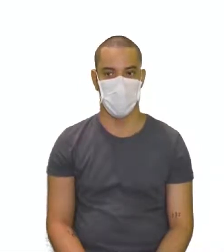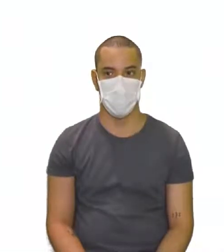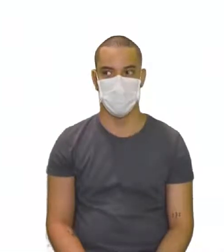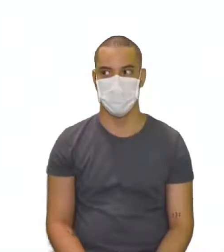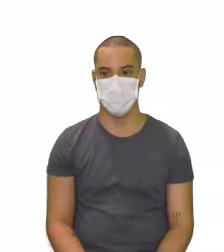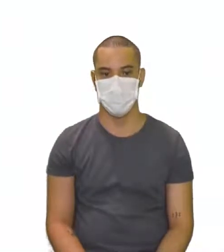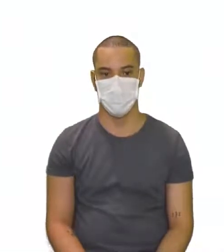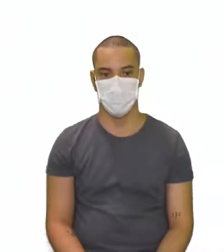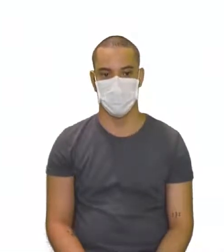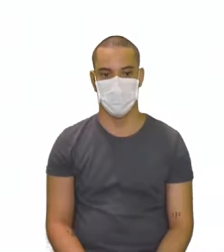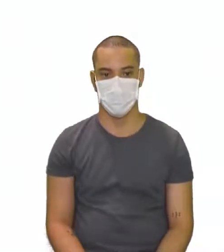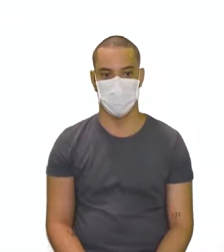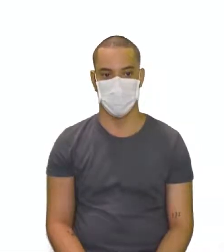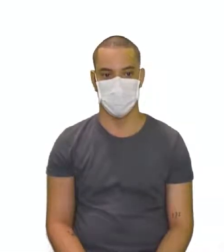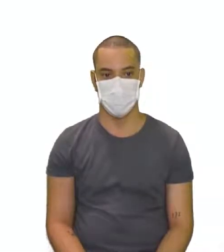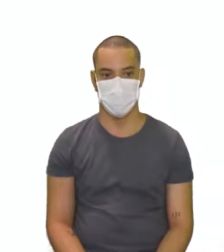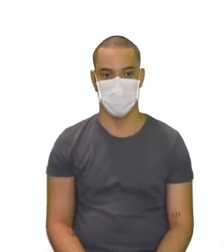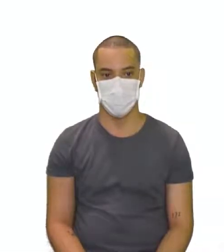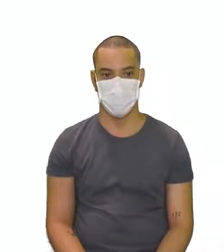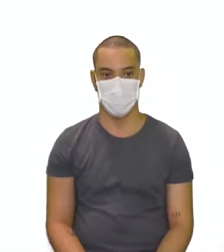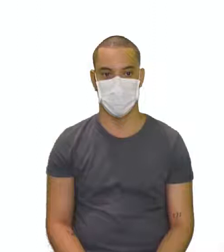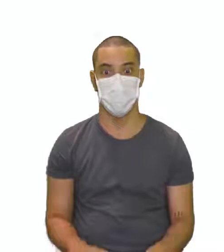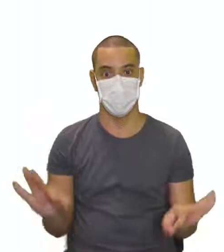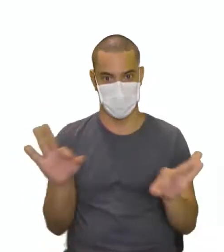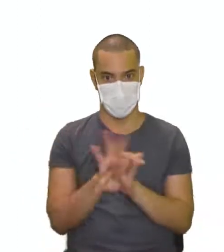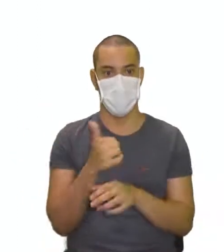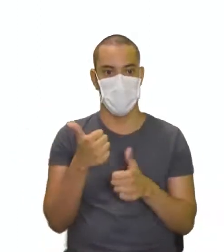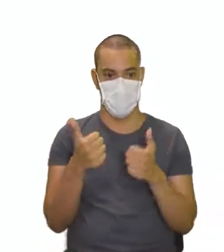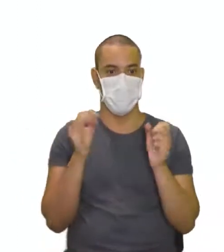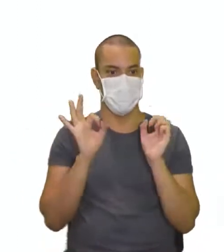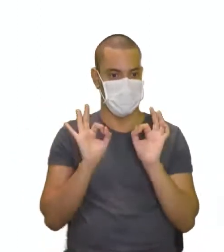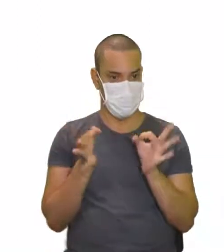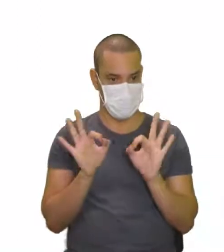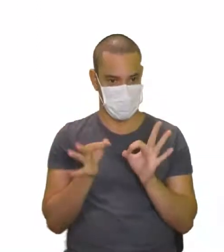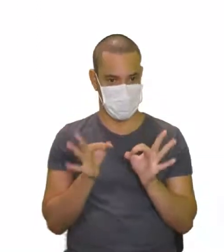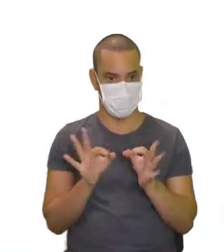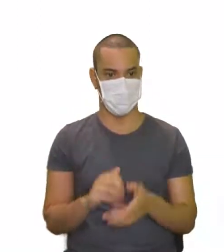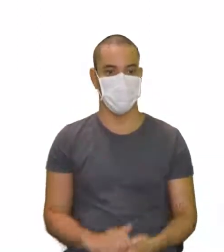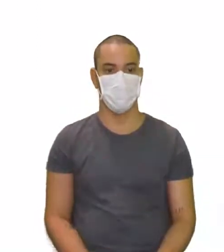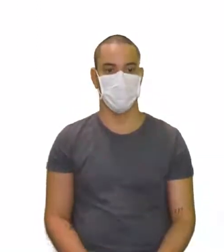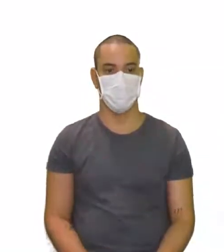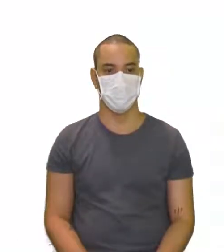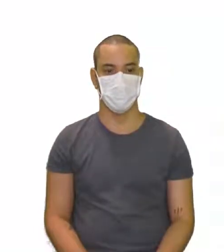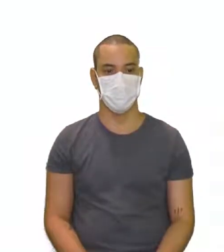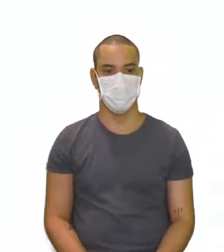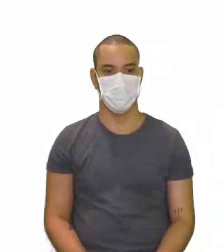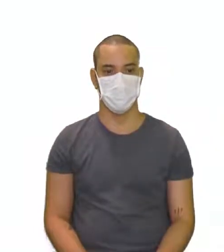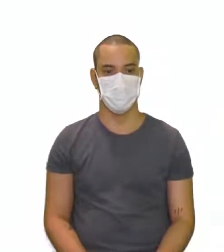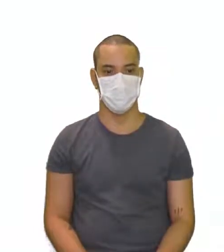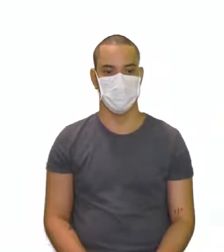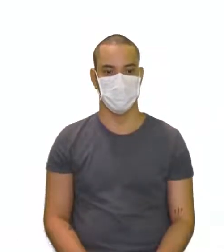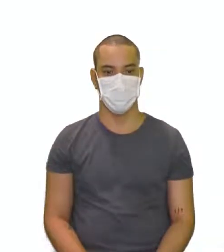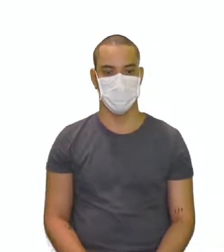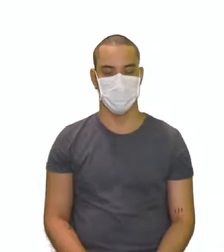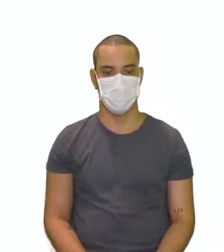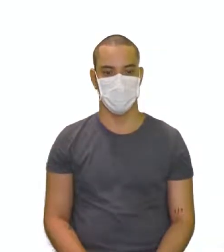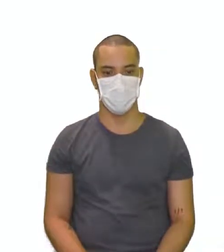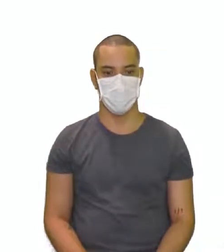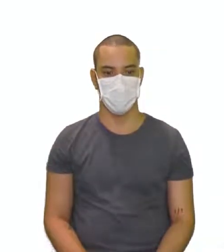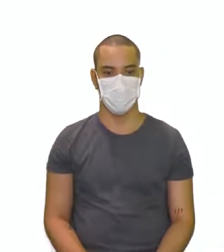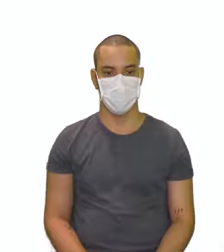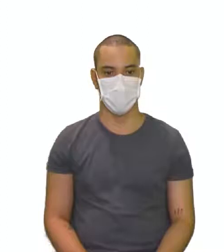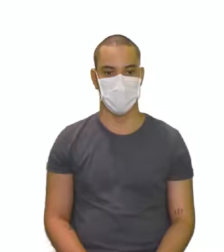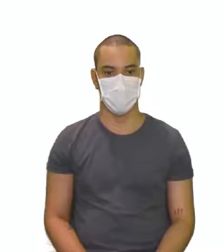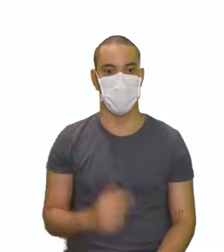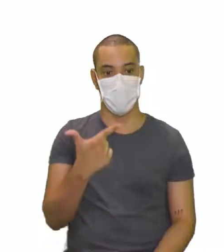maisinho aqui, fechou? Pronto! Agora sim, tá bonitinho do receptor nossa equação, né? Então, vamos colocar aqui, ó. Tá